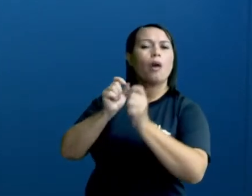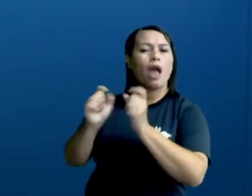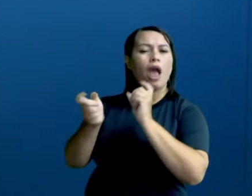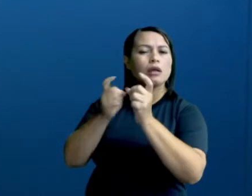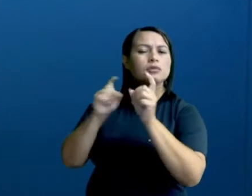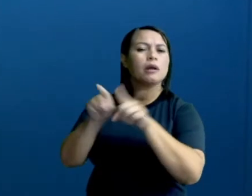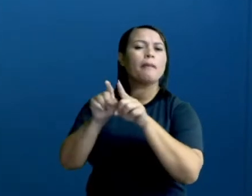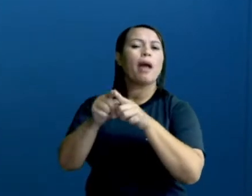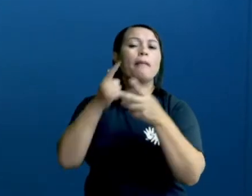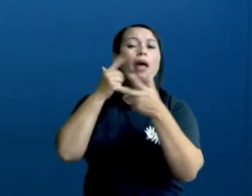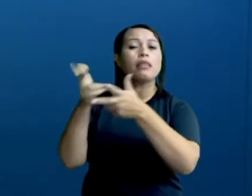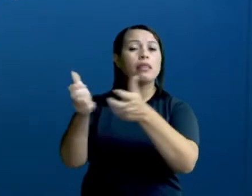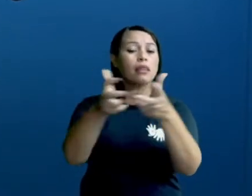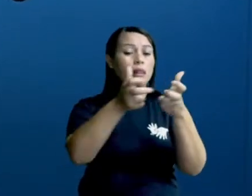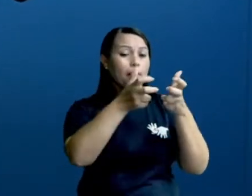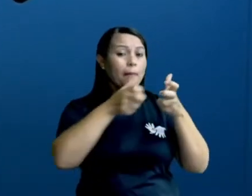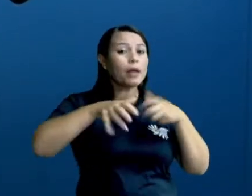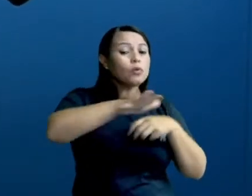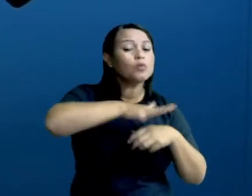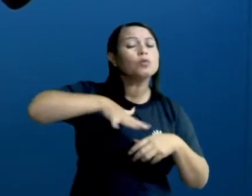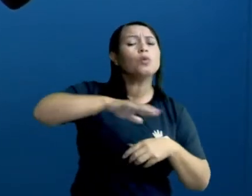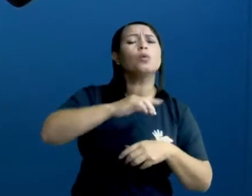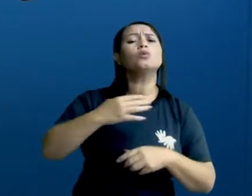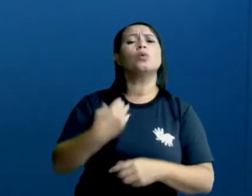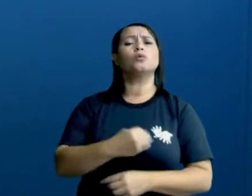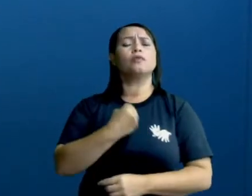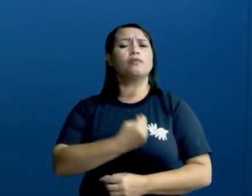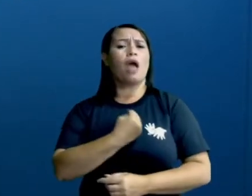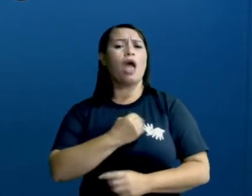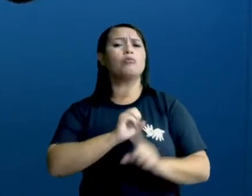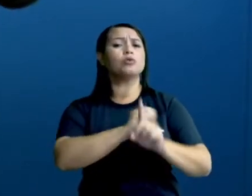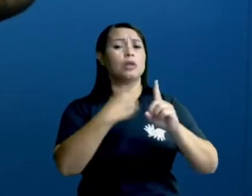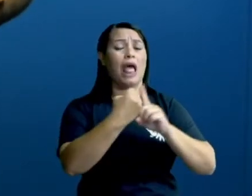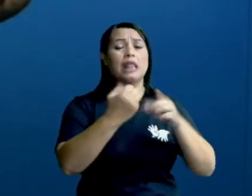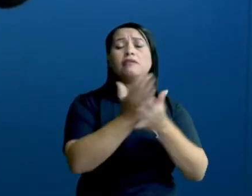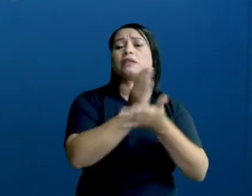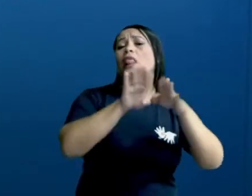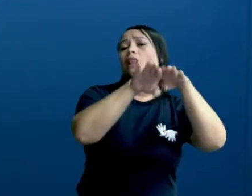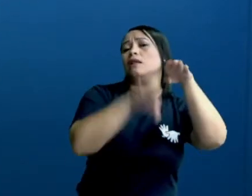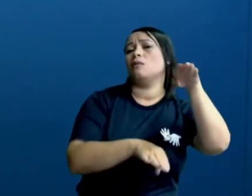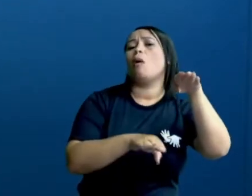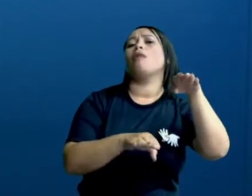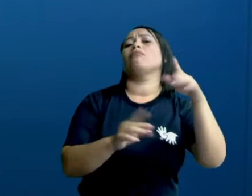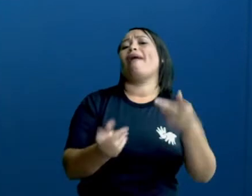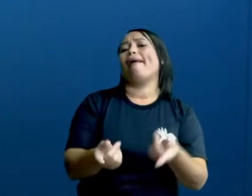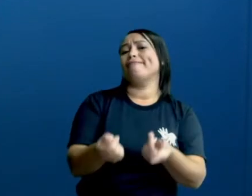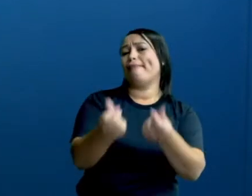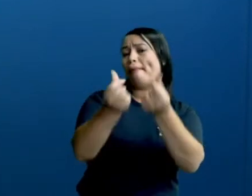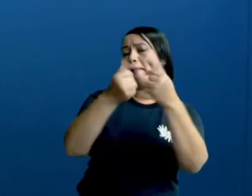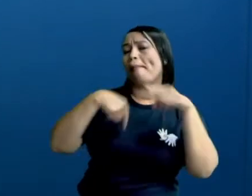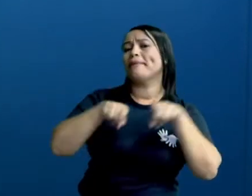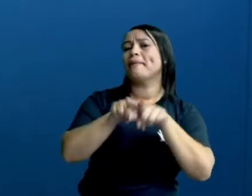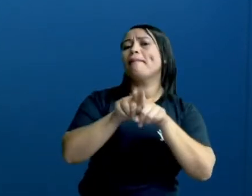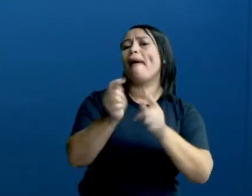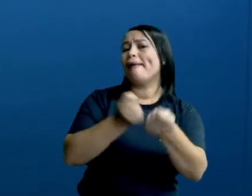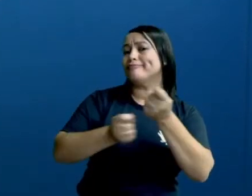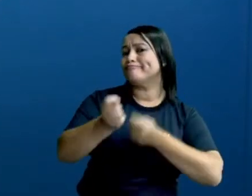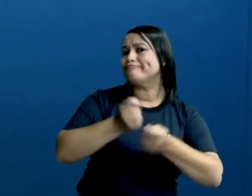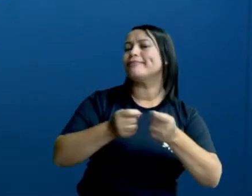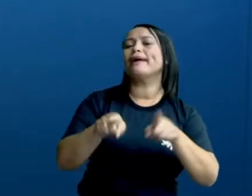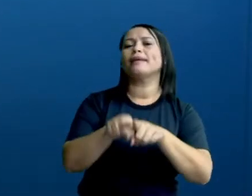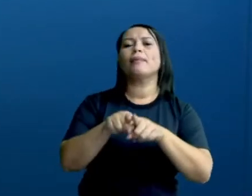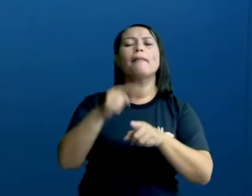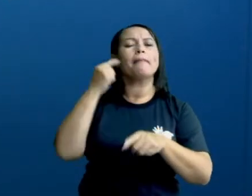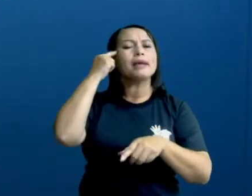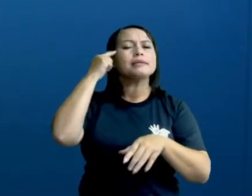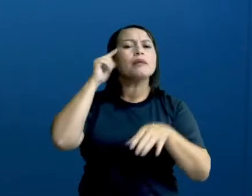está em nossa volta. Nós sabemos que nós vivemos numa sociedade que possui desigualdades econômicas, né? E a gente precisa pensar sobre essas